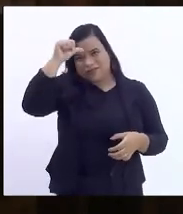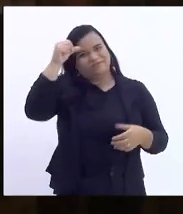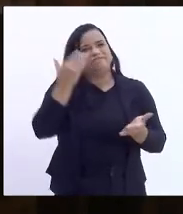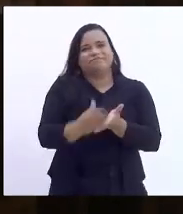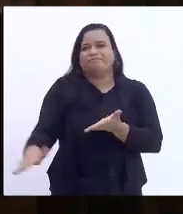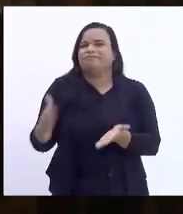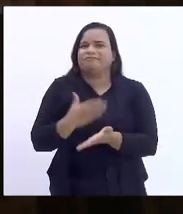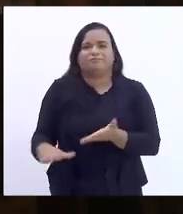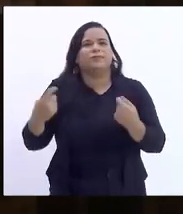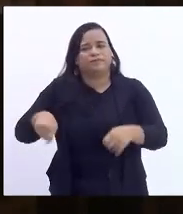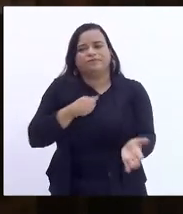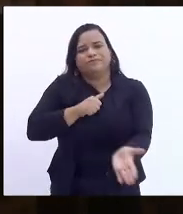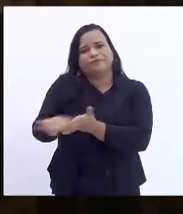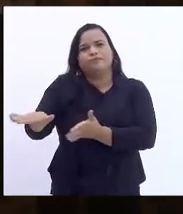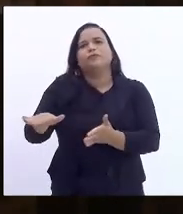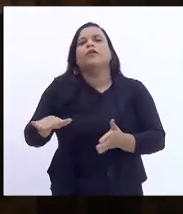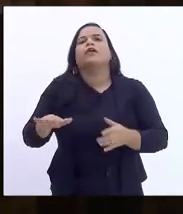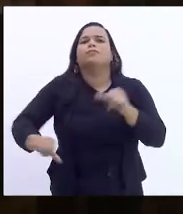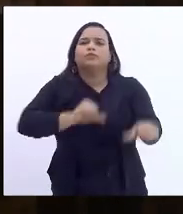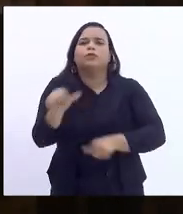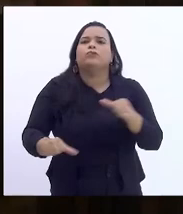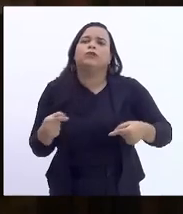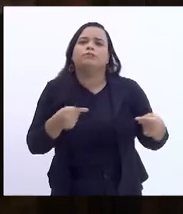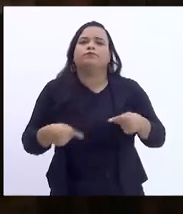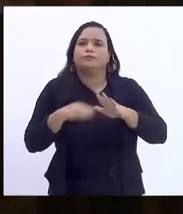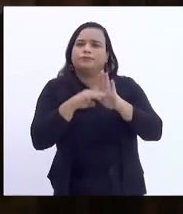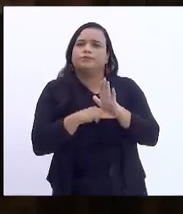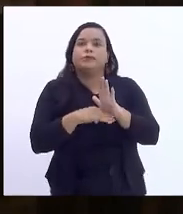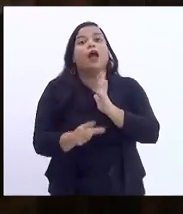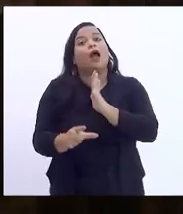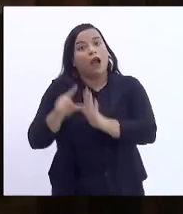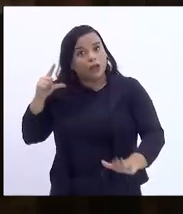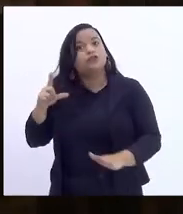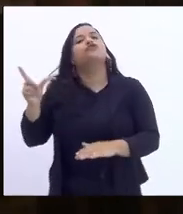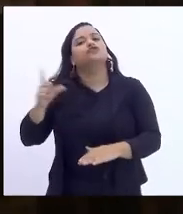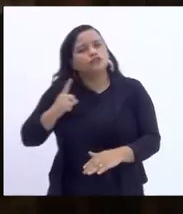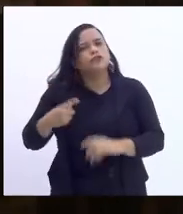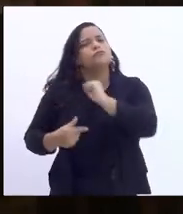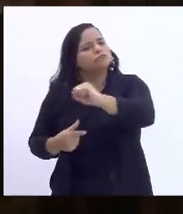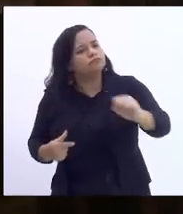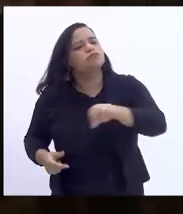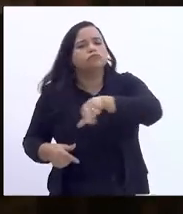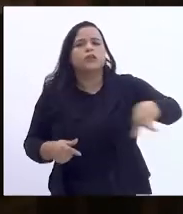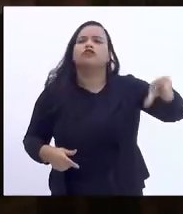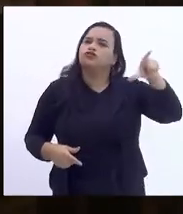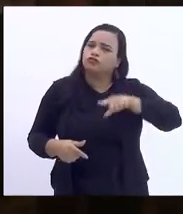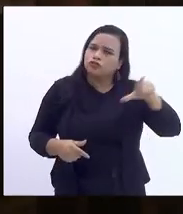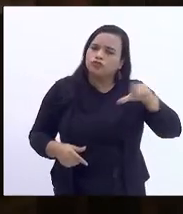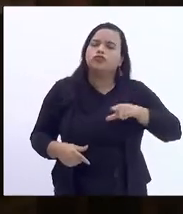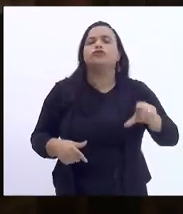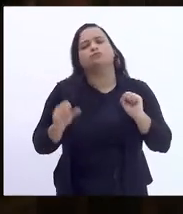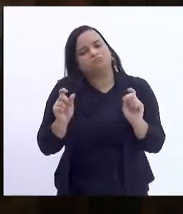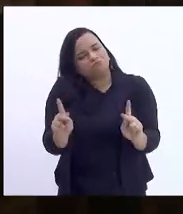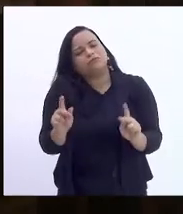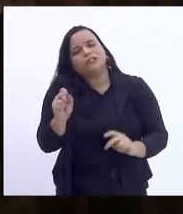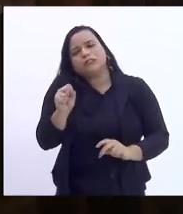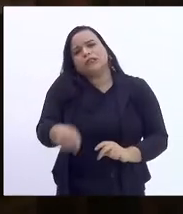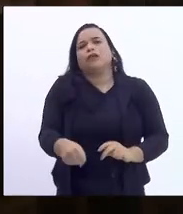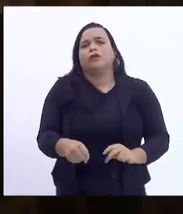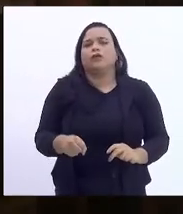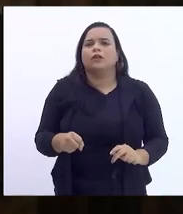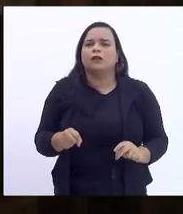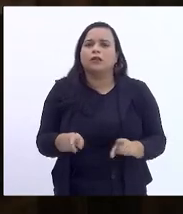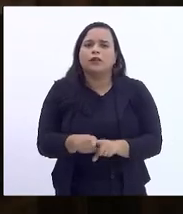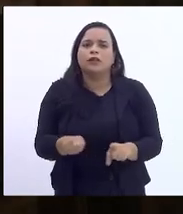Governador e temos que mudar essa política não se antes desse Governador não existe chacina não que antes desse Governador e desse presidente